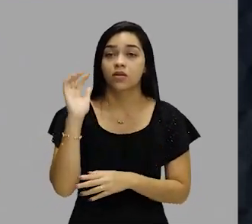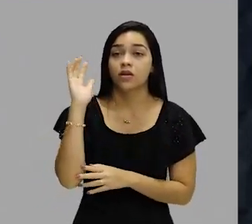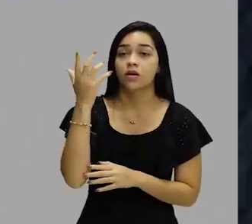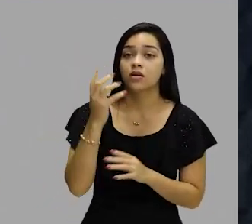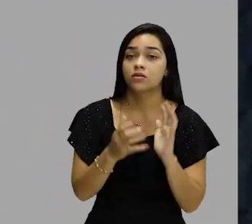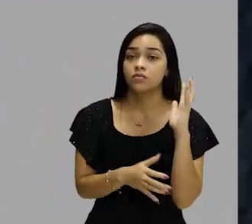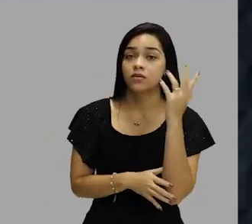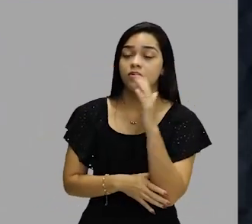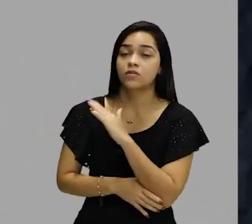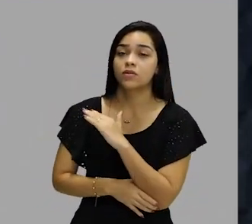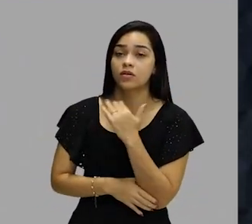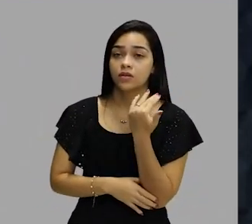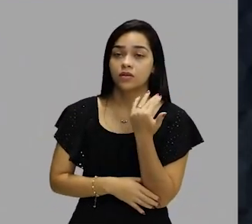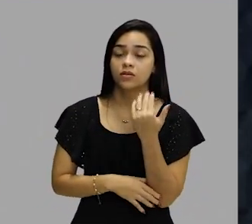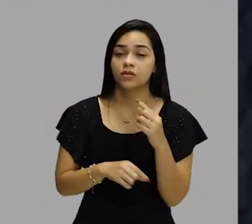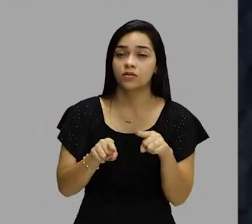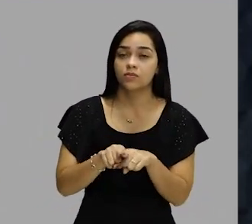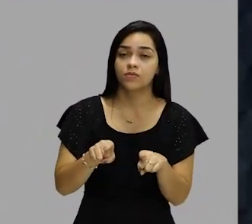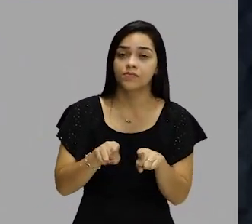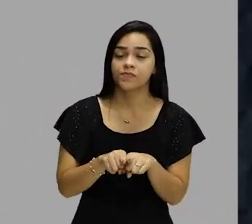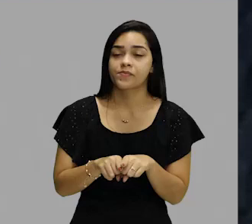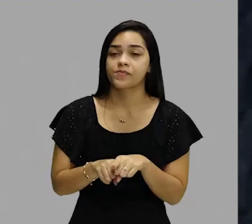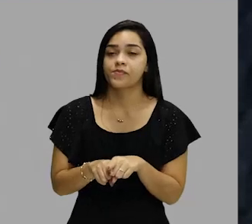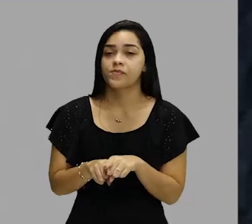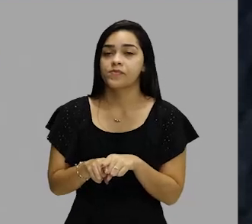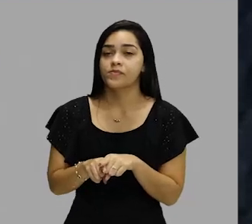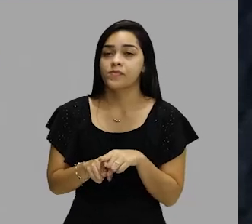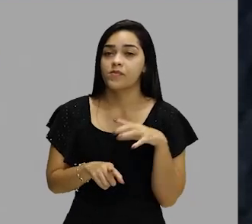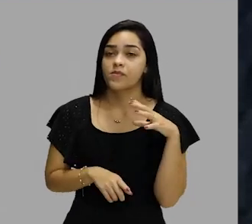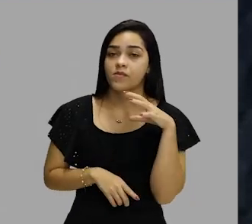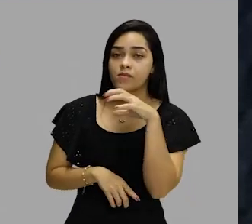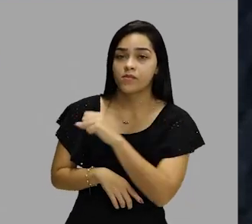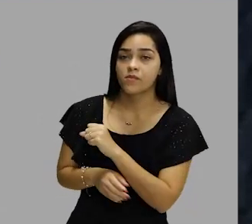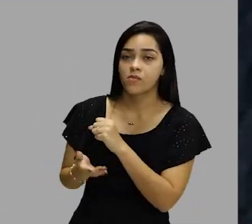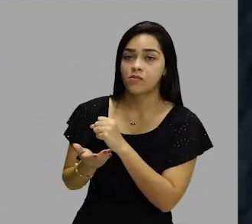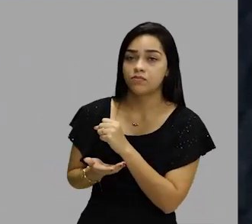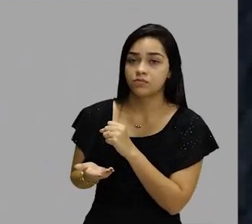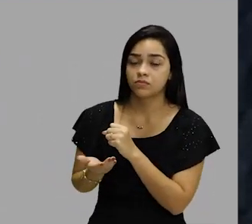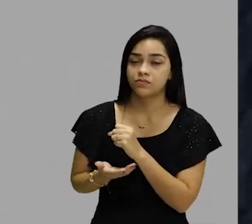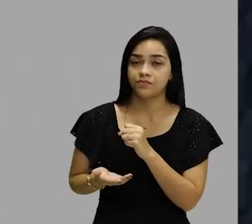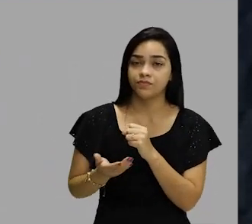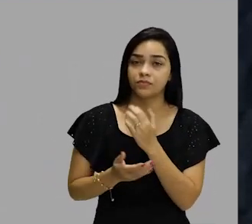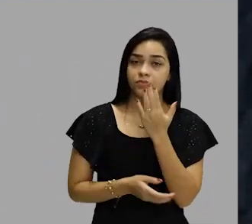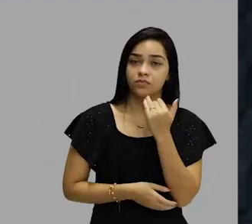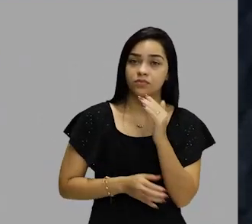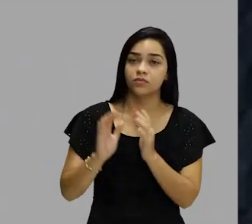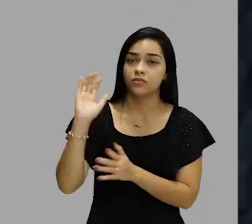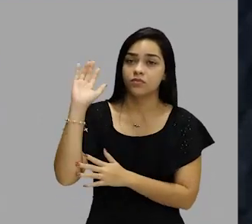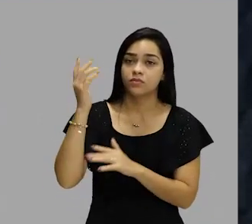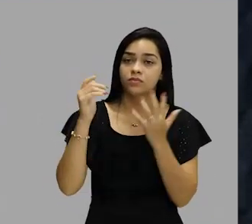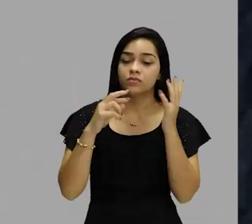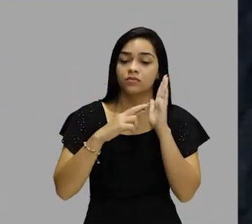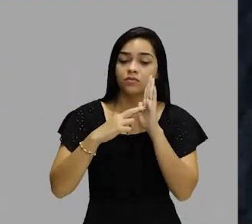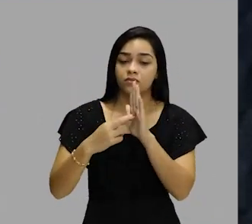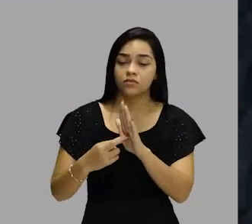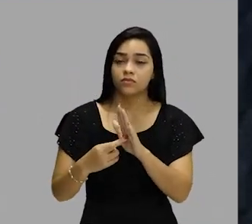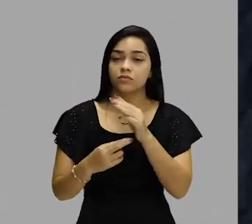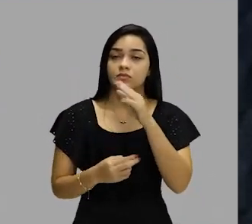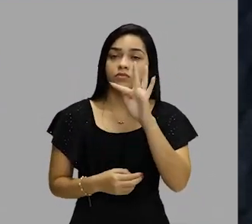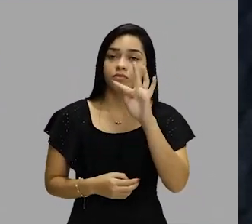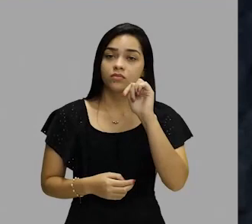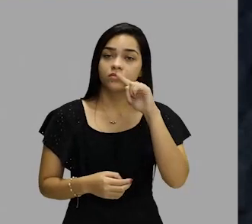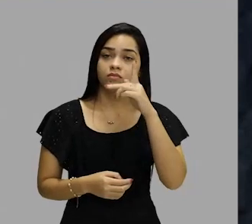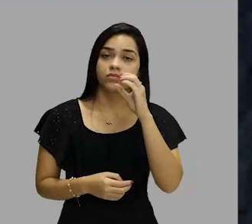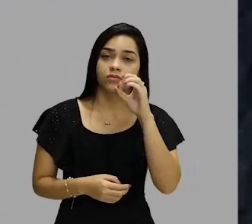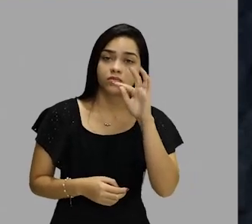morreram, né? E os indivíduos que são os consumidores primários, que são aqueles que se alimentam das plantas, estou representando aqui pelos